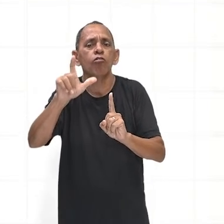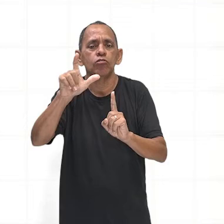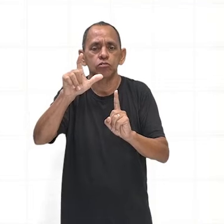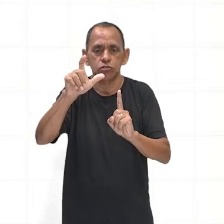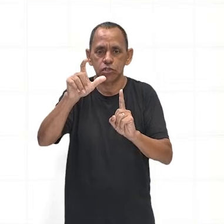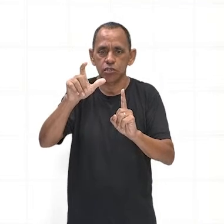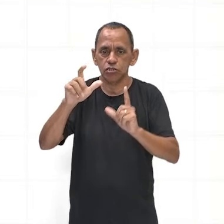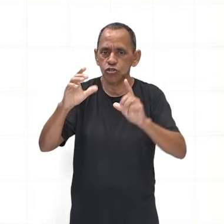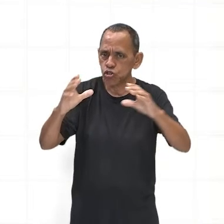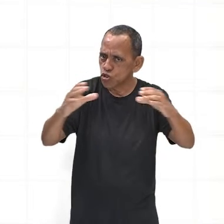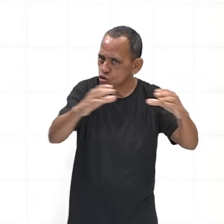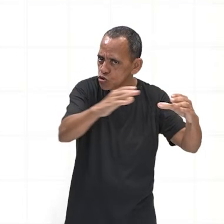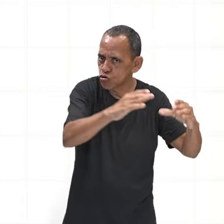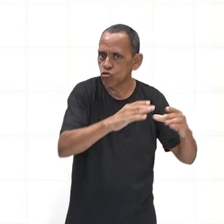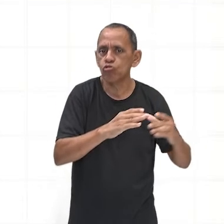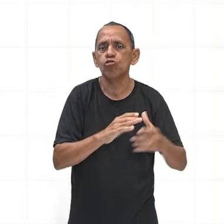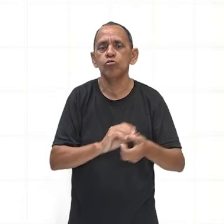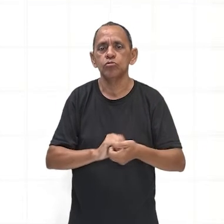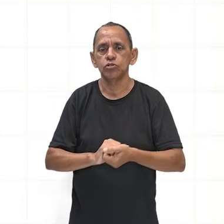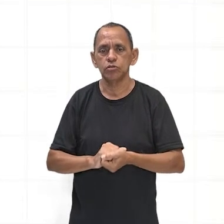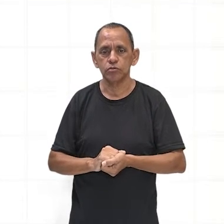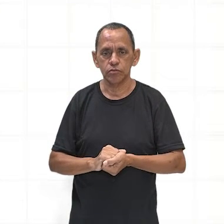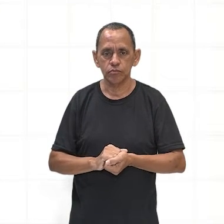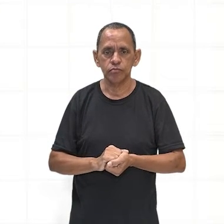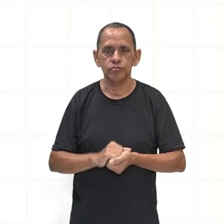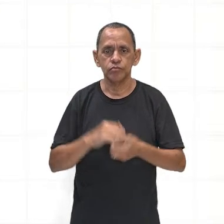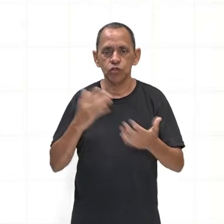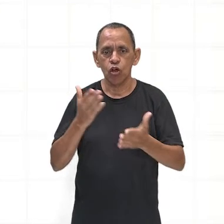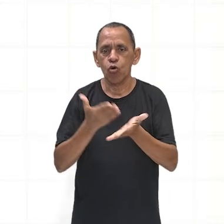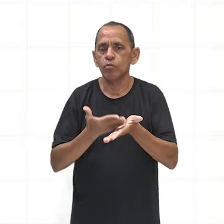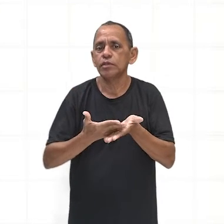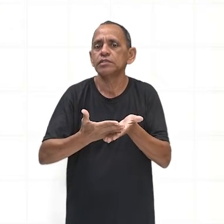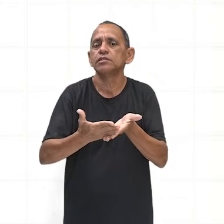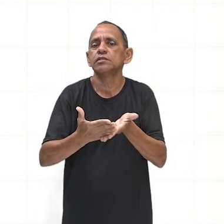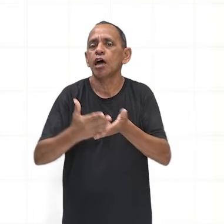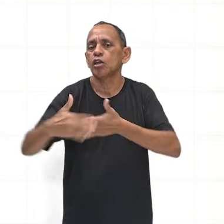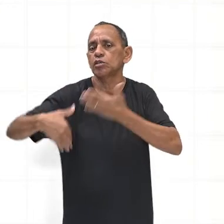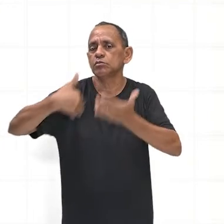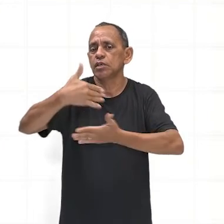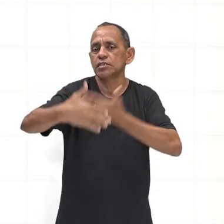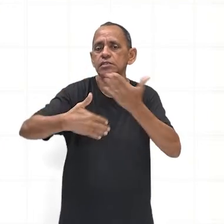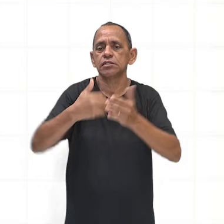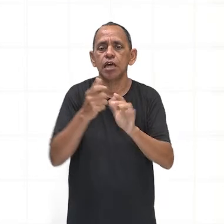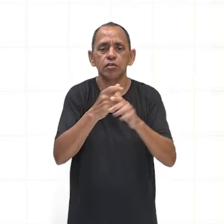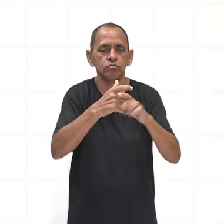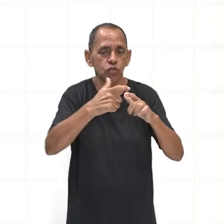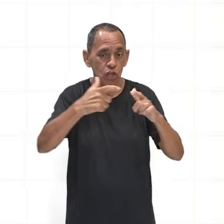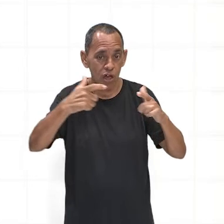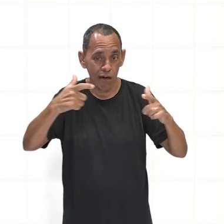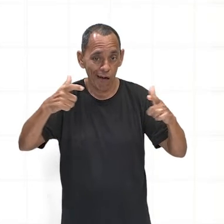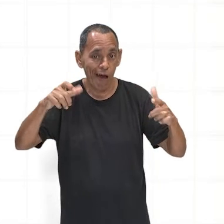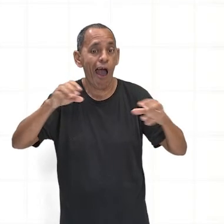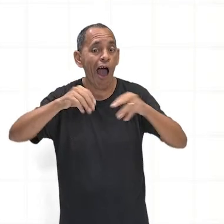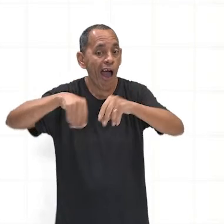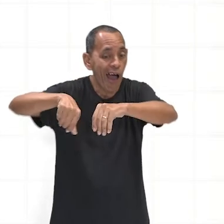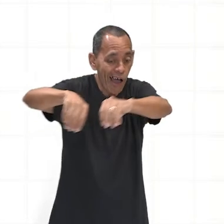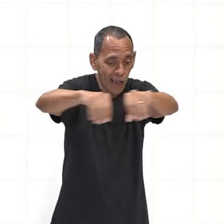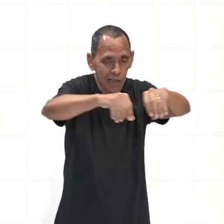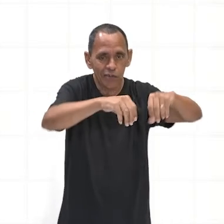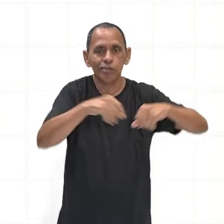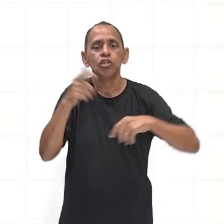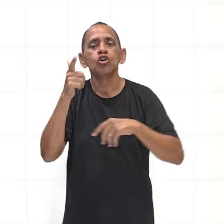grande força na região. Assim, nós vamos iniciar um processo de expansão territorial, conquistando